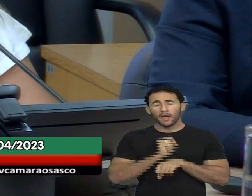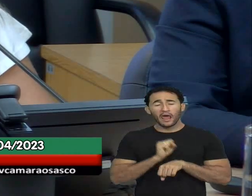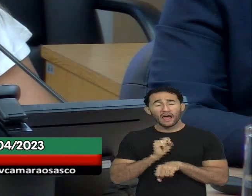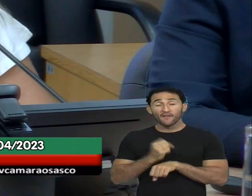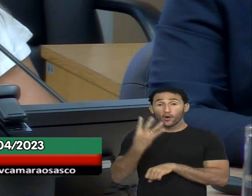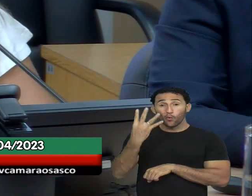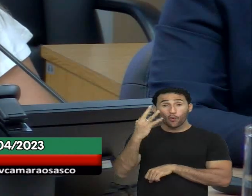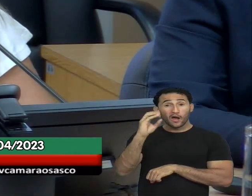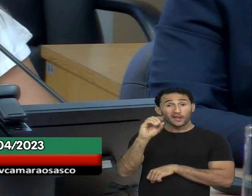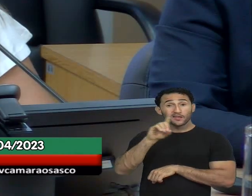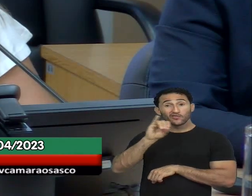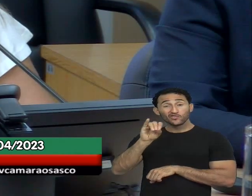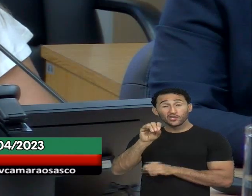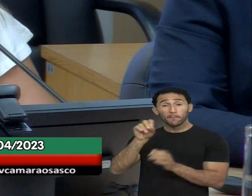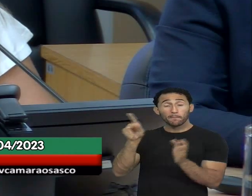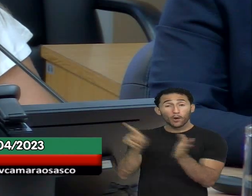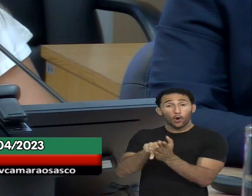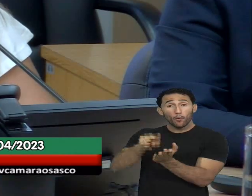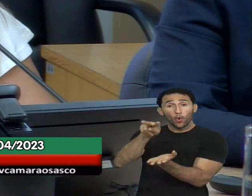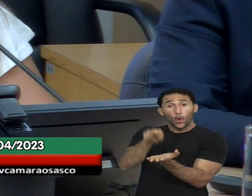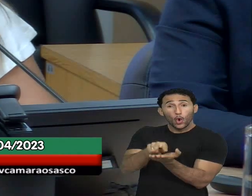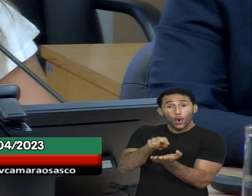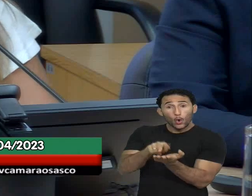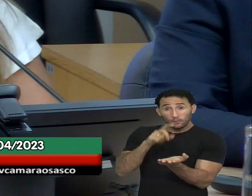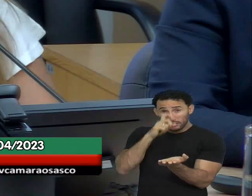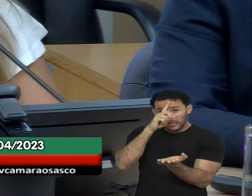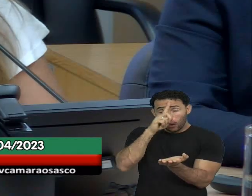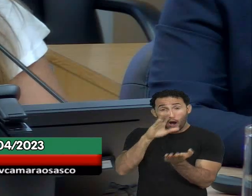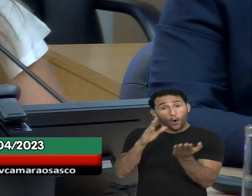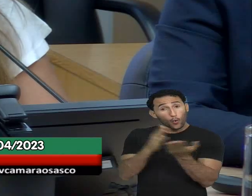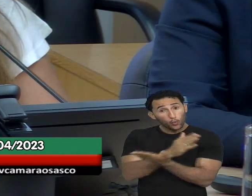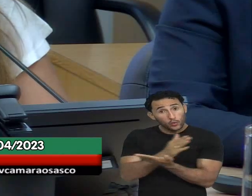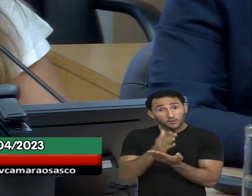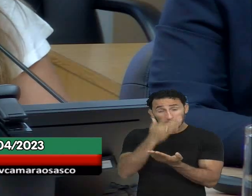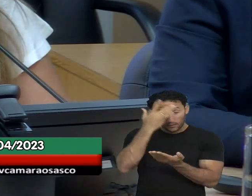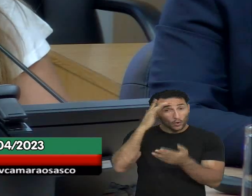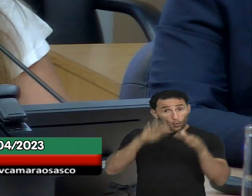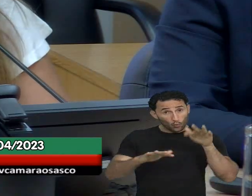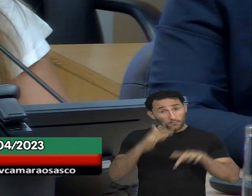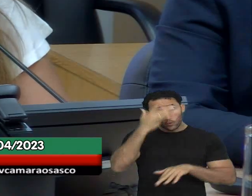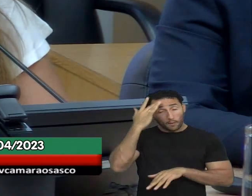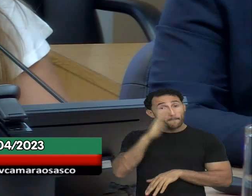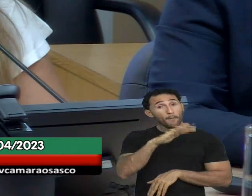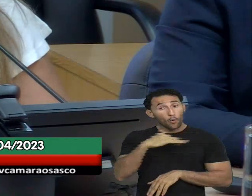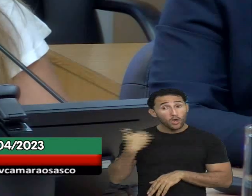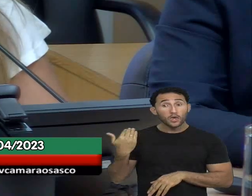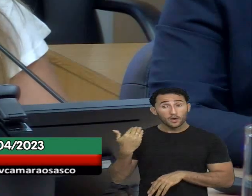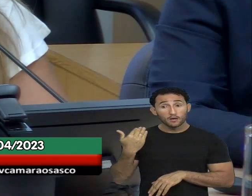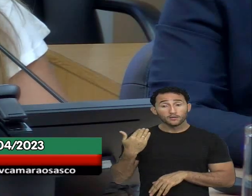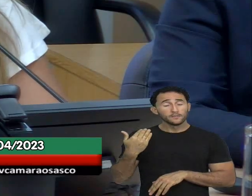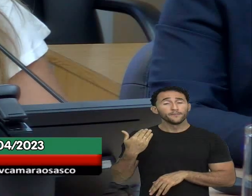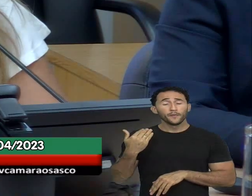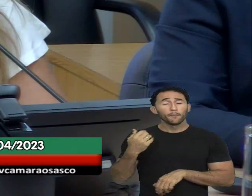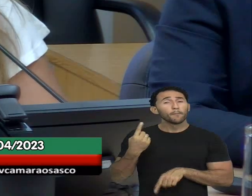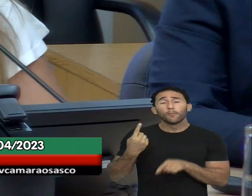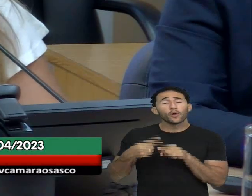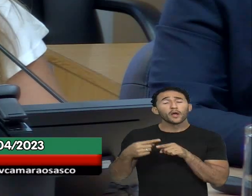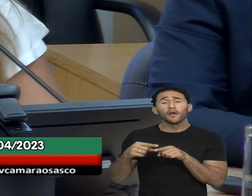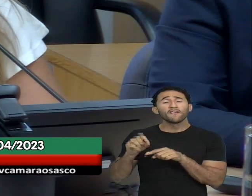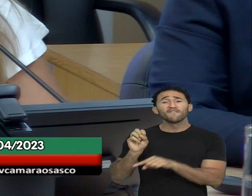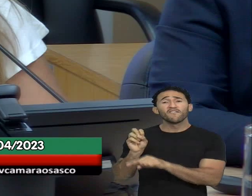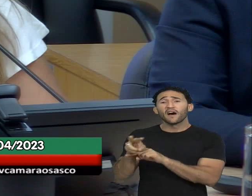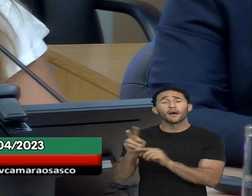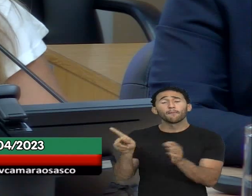dias internado, muitos acabavam até falecendo, esperando a vaga do